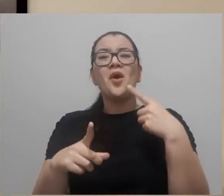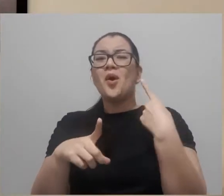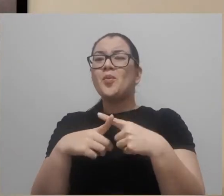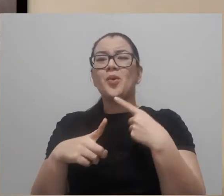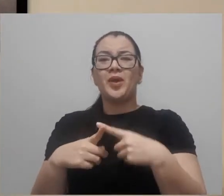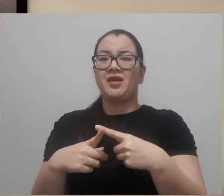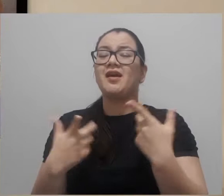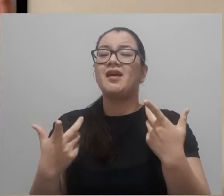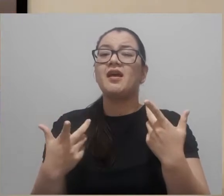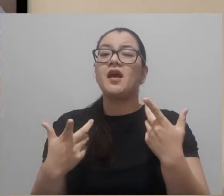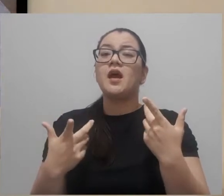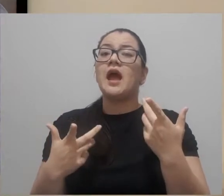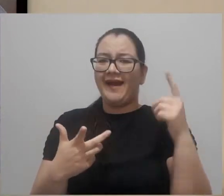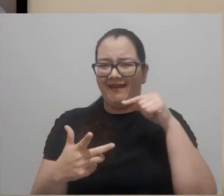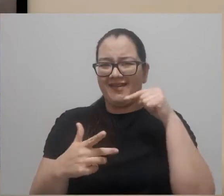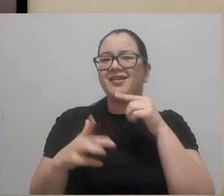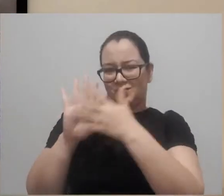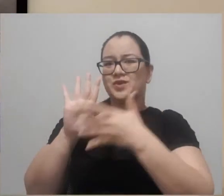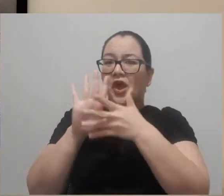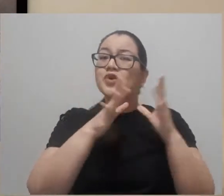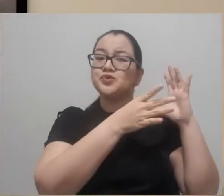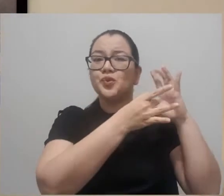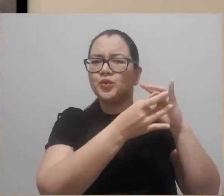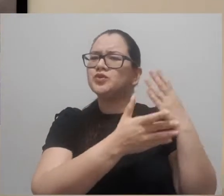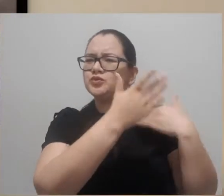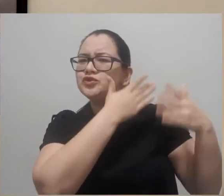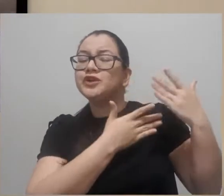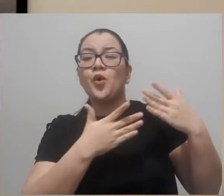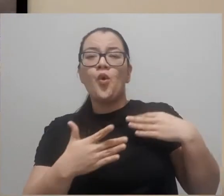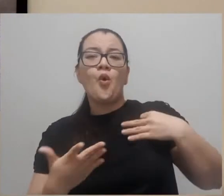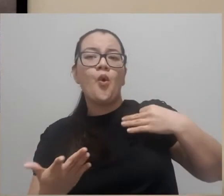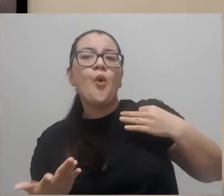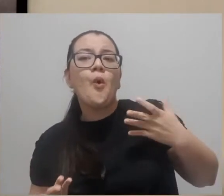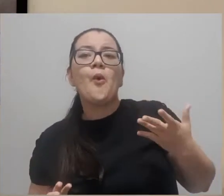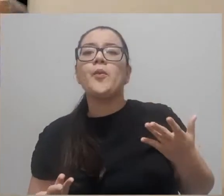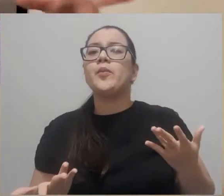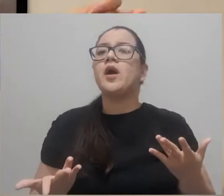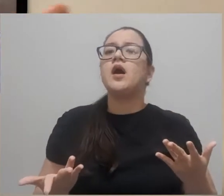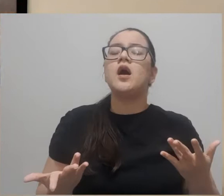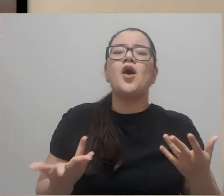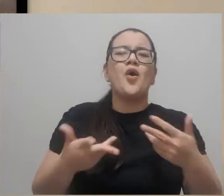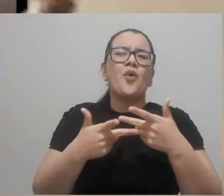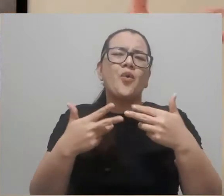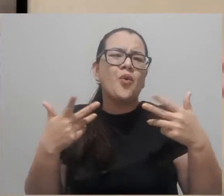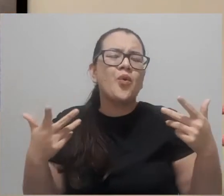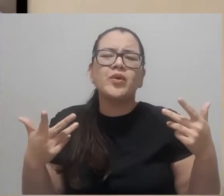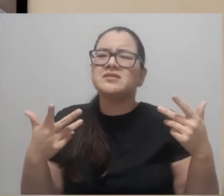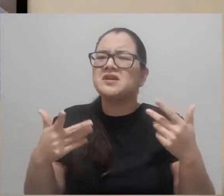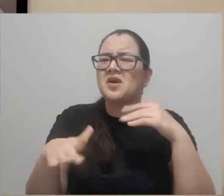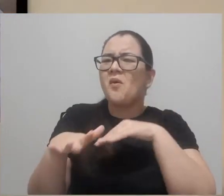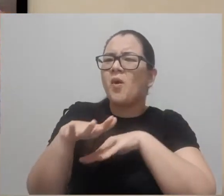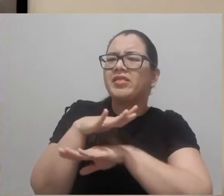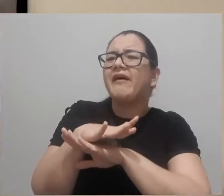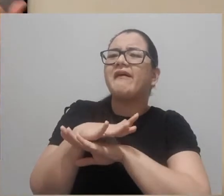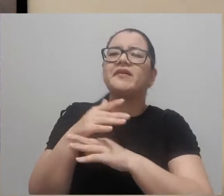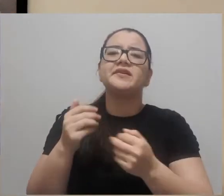deles, de roupas, coisas que eram guardadas dentro de baús, naquele tempo antigo.